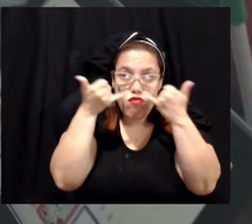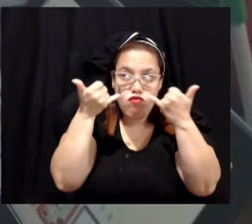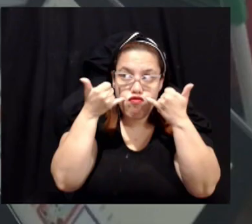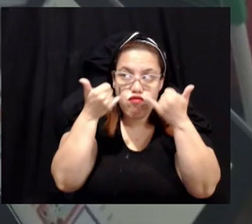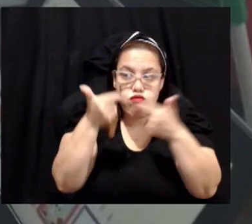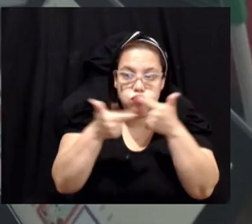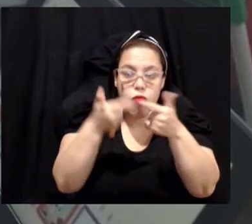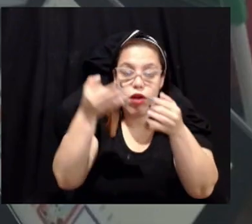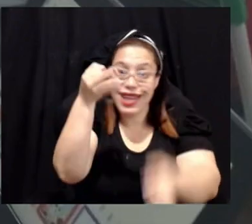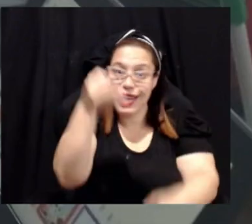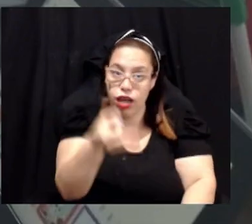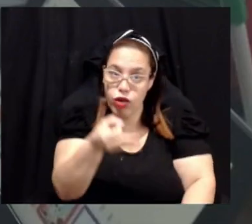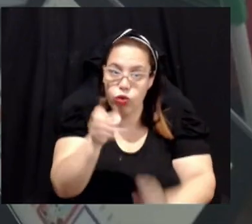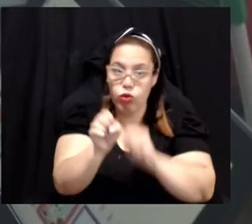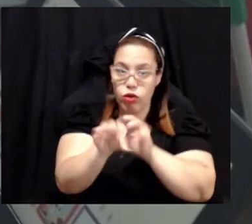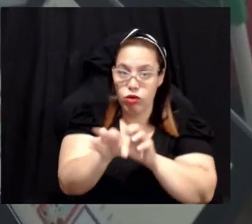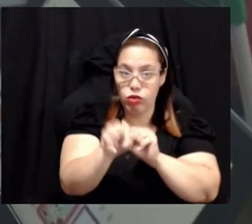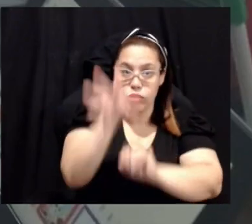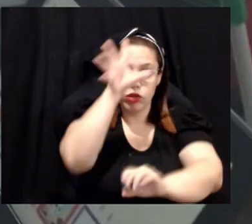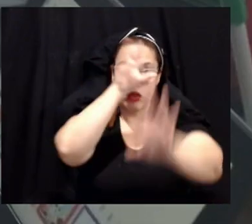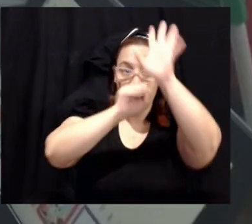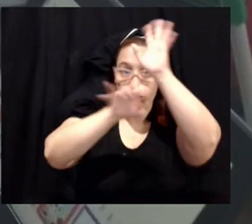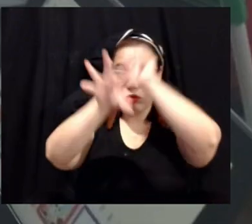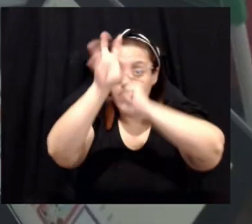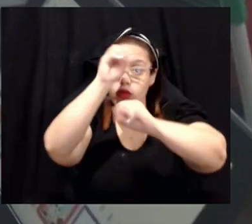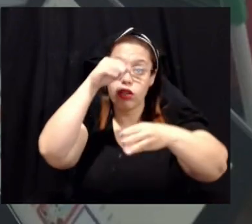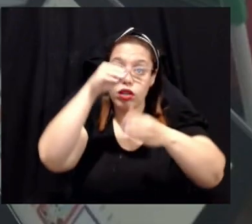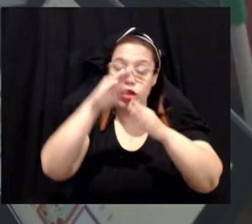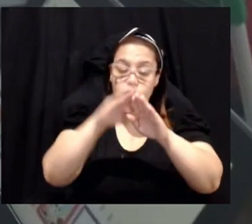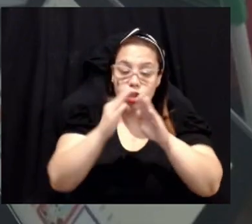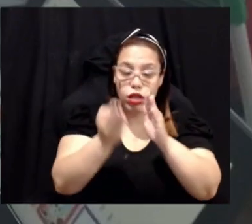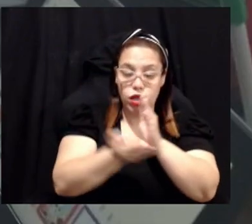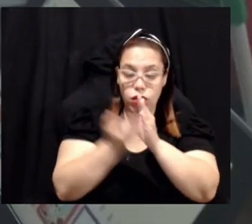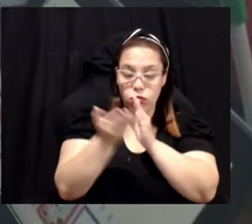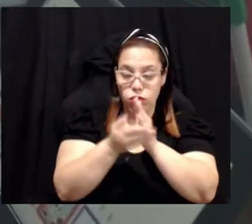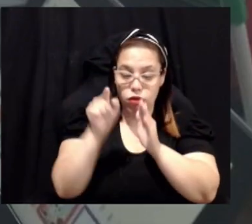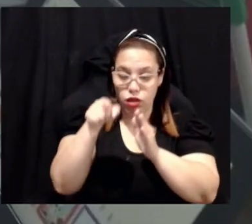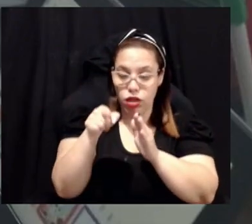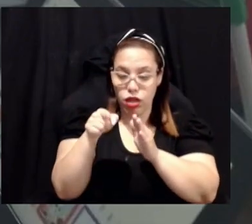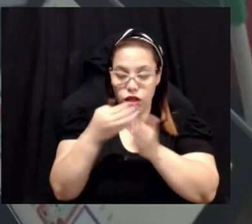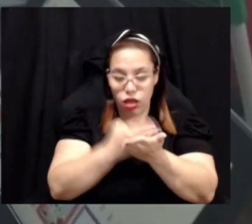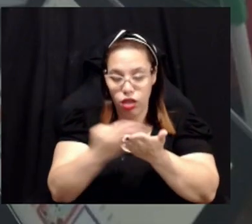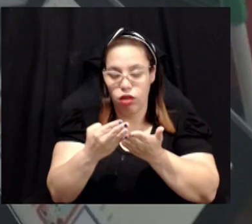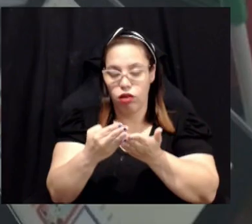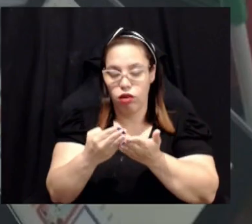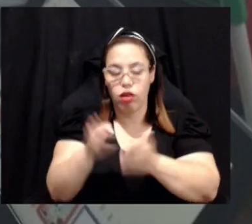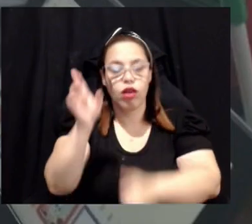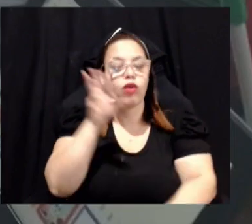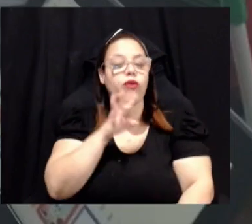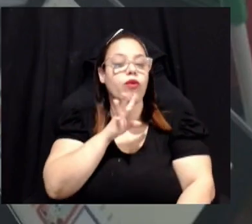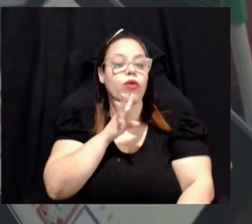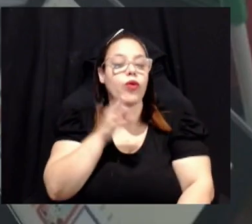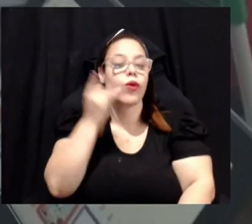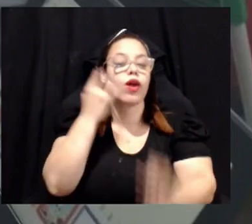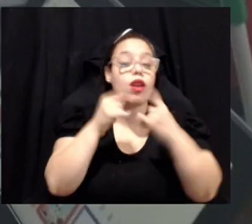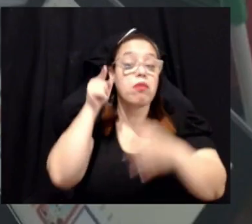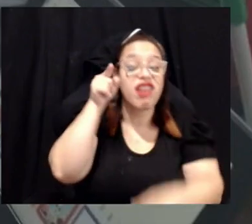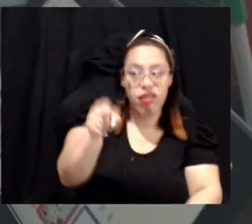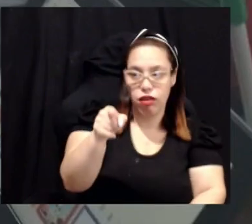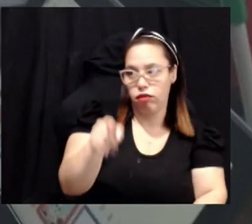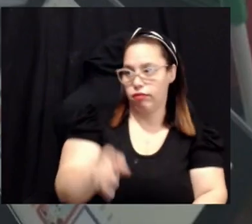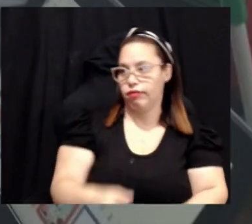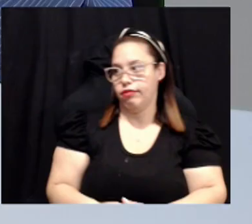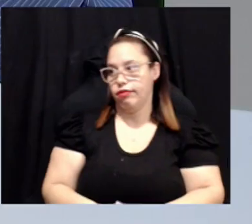de ensino e aprendizagem, para trabalhar em cima daquilo a partir do que ele conhece, do que é interessante para ele. Olha